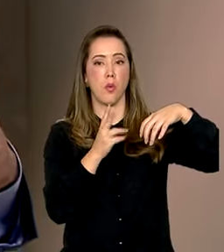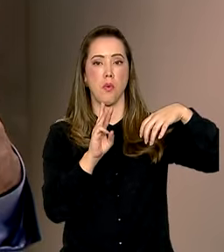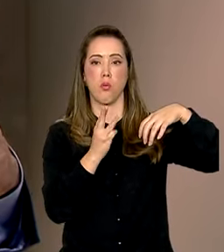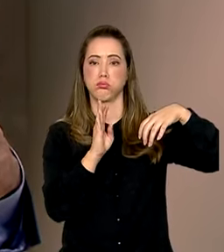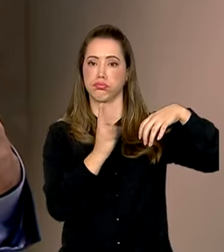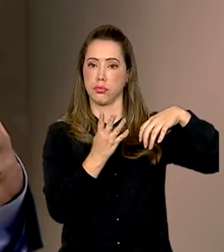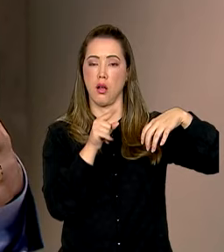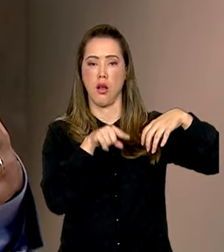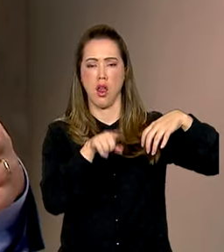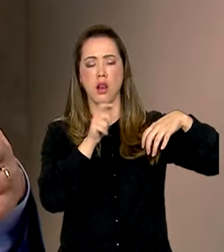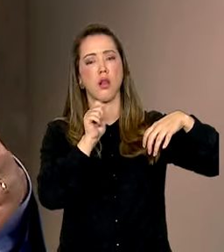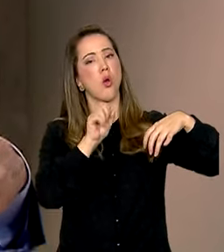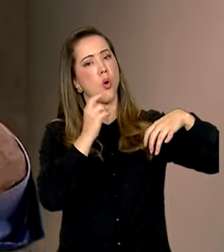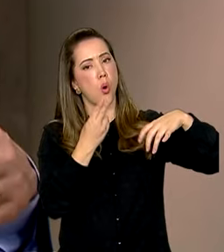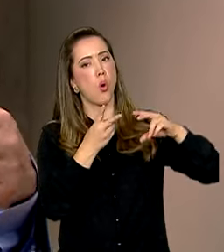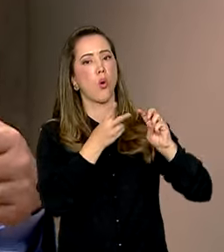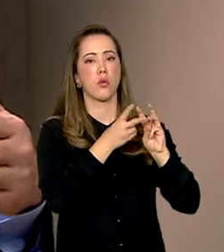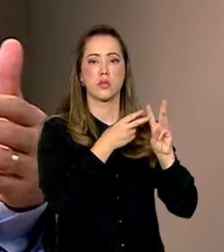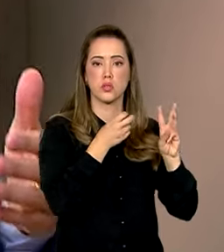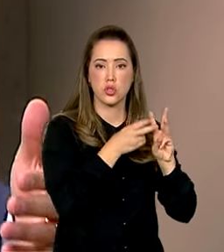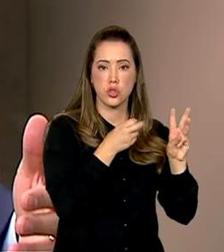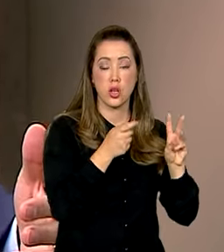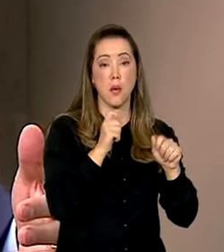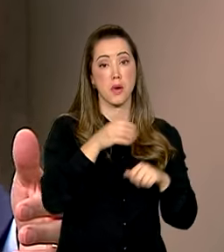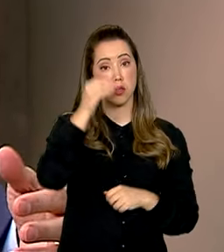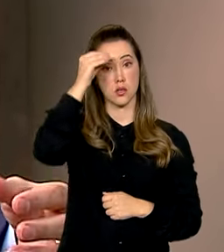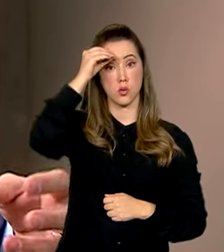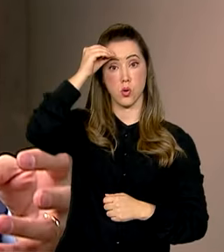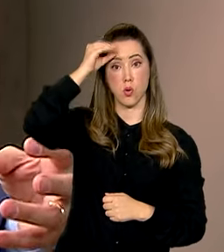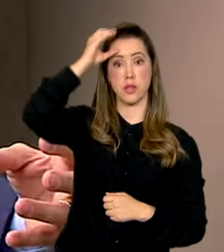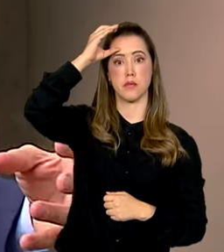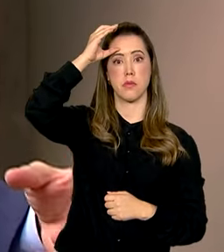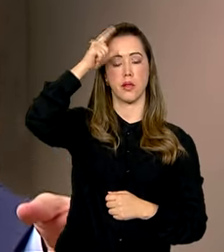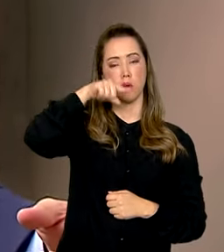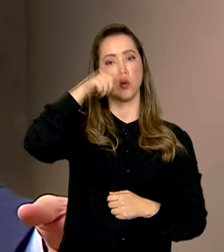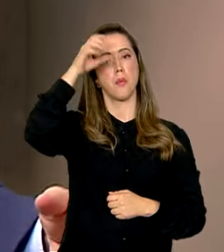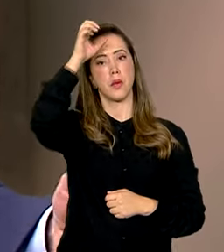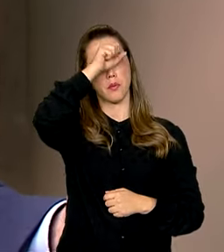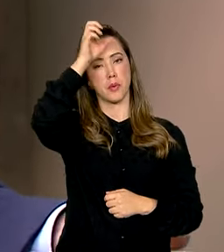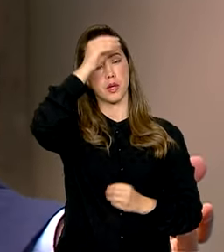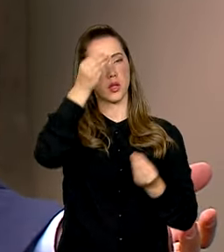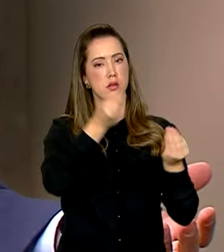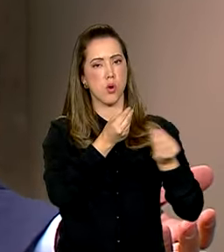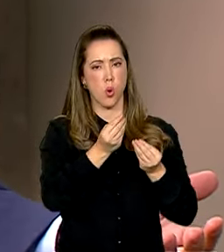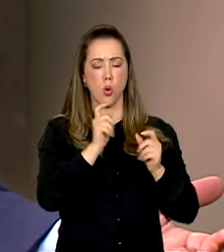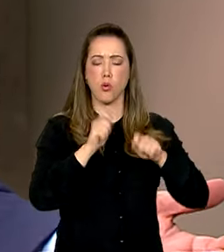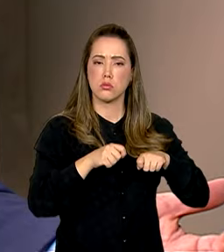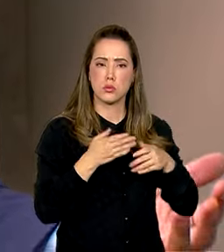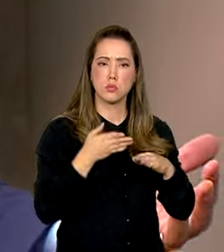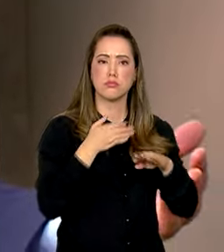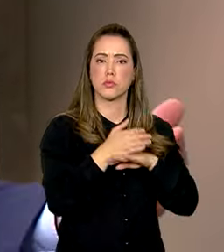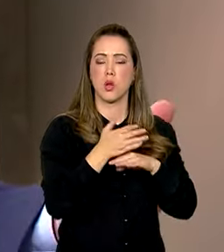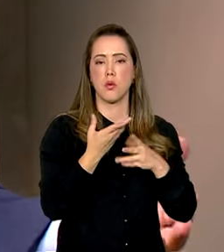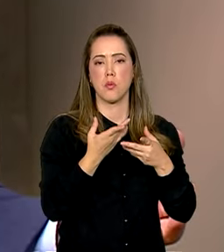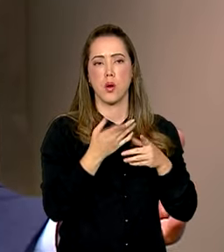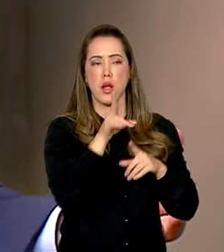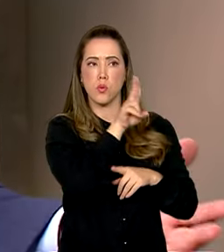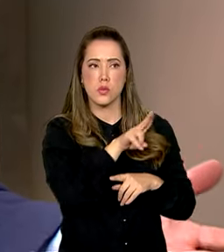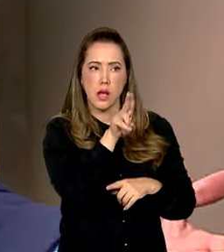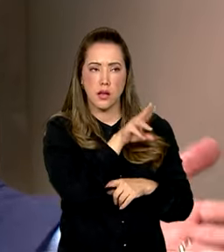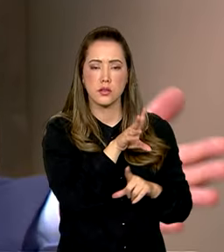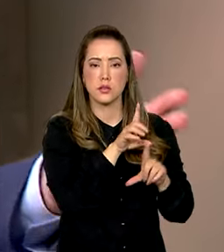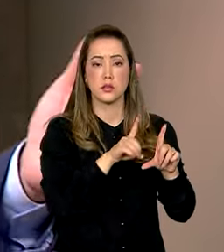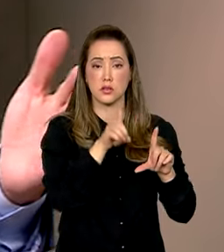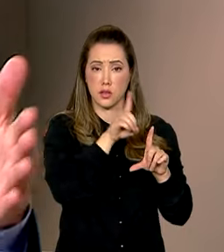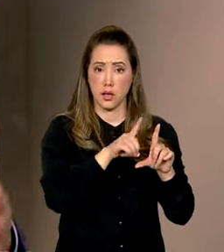né, conteúdos para letramento digital. É importante possibilitar que essa